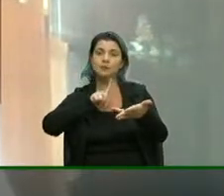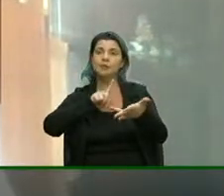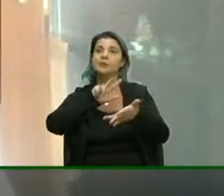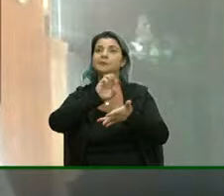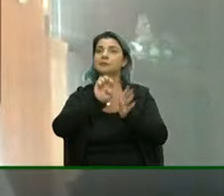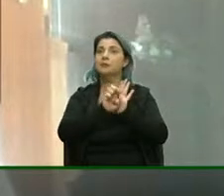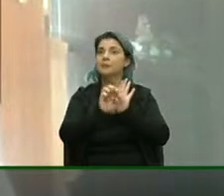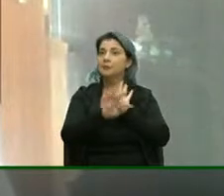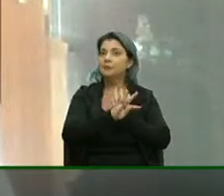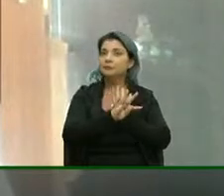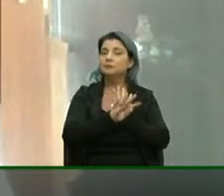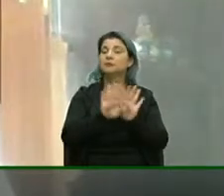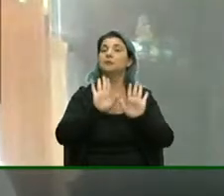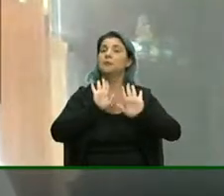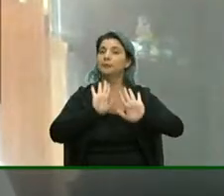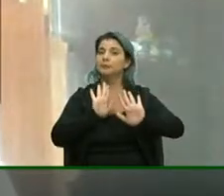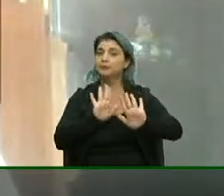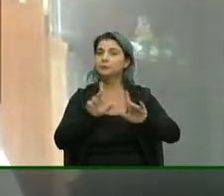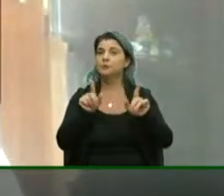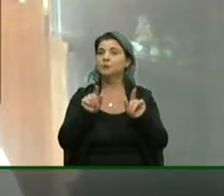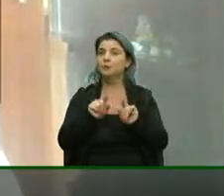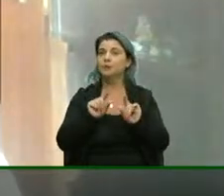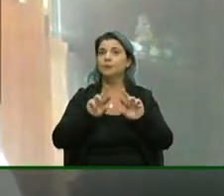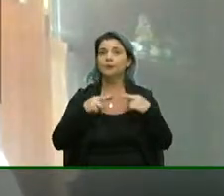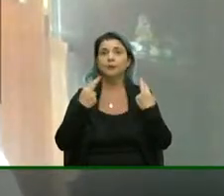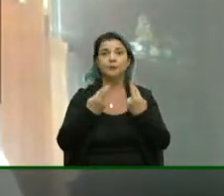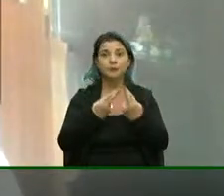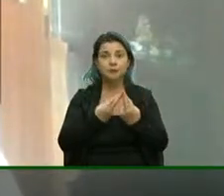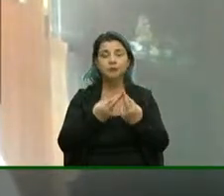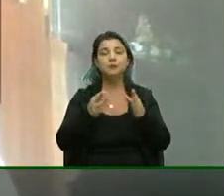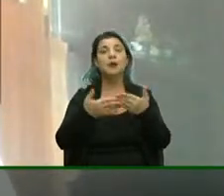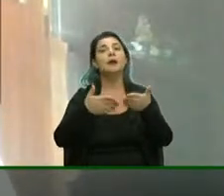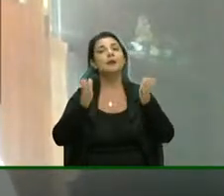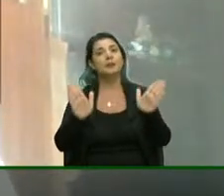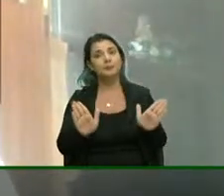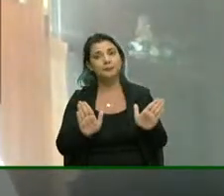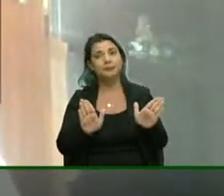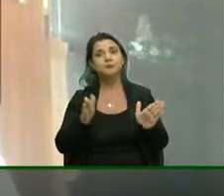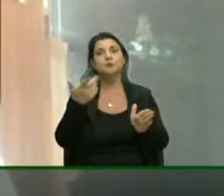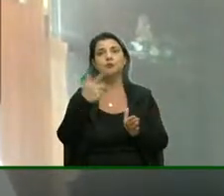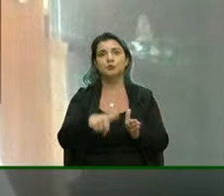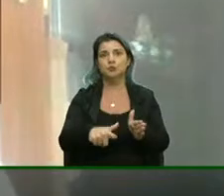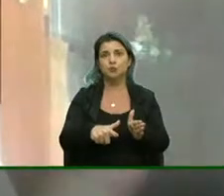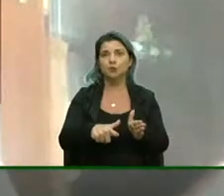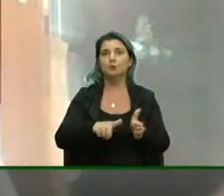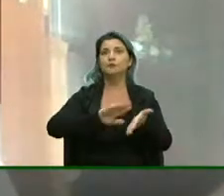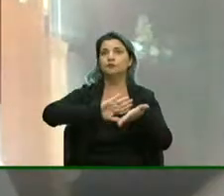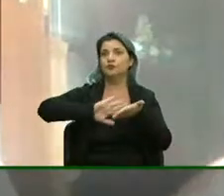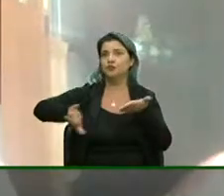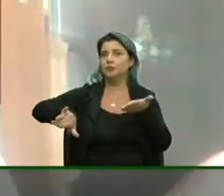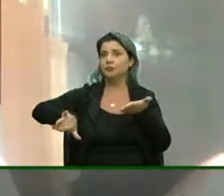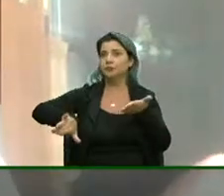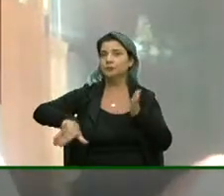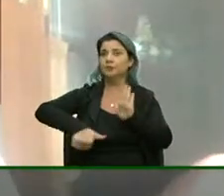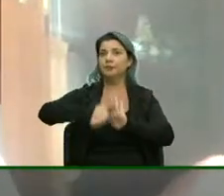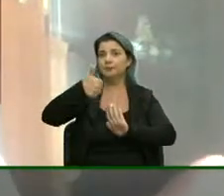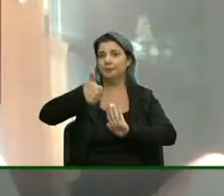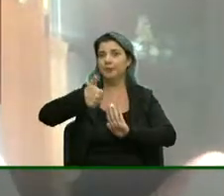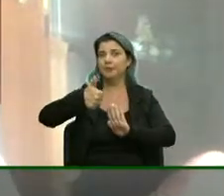nosso sistema de transmissão, aí em seguida reabrimos com a proponente retirando a primeira e colocando uma segunda emenda,